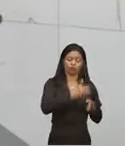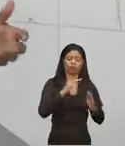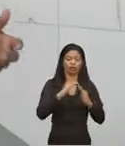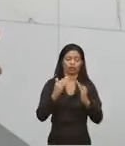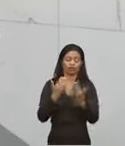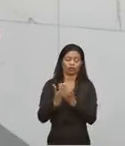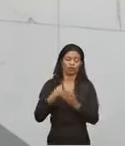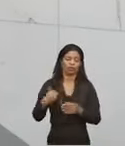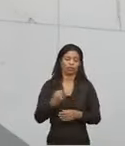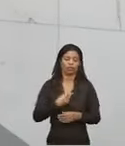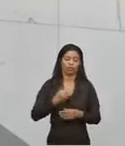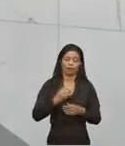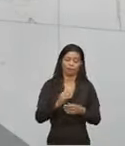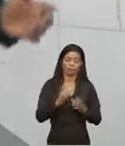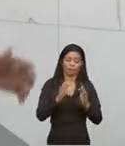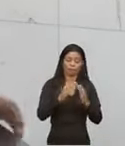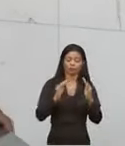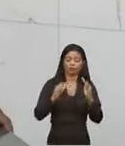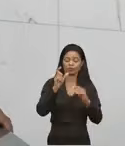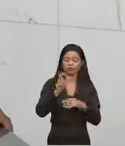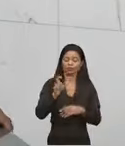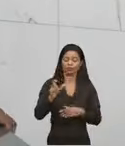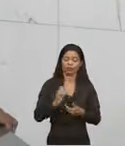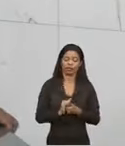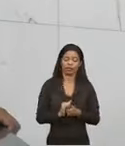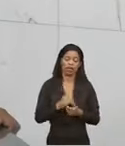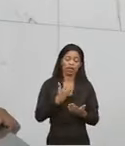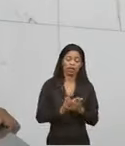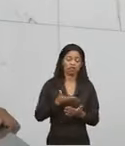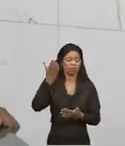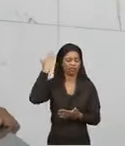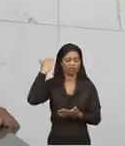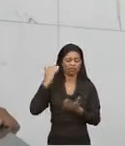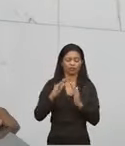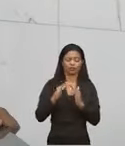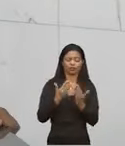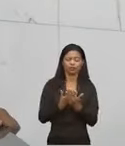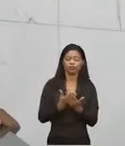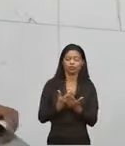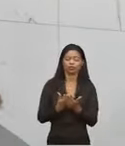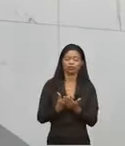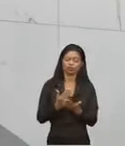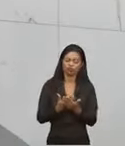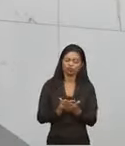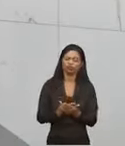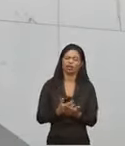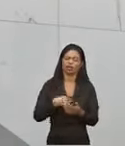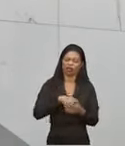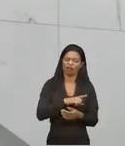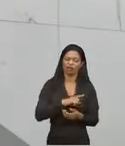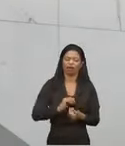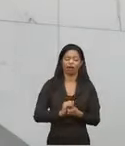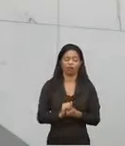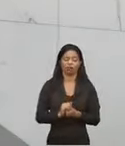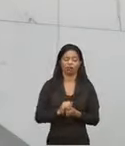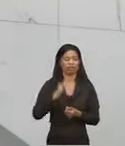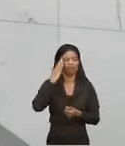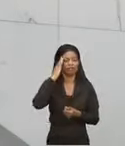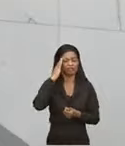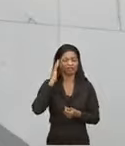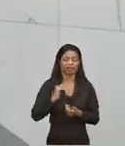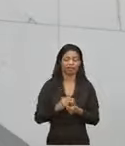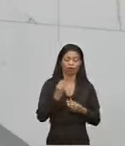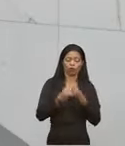somos morador, estudei ali no Rio Rogério uma boa parte da minha vida e sabemos como era ele lá de lá ser uma escola de segundo